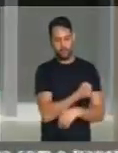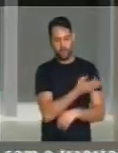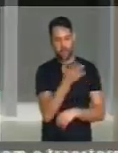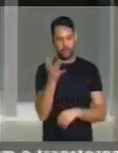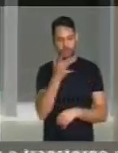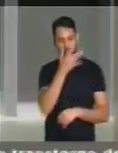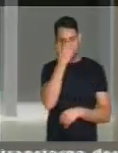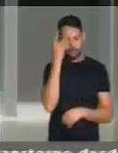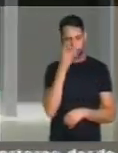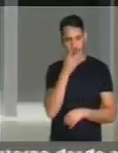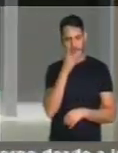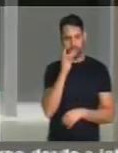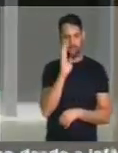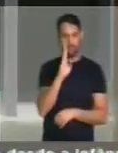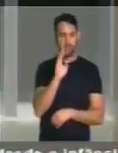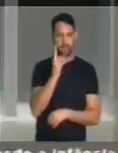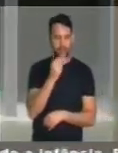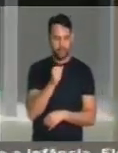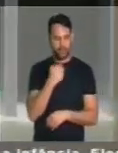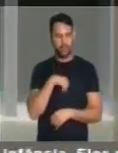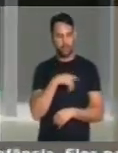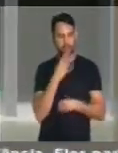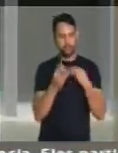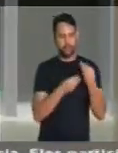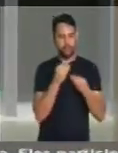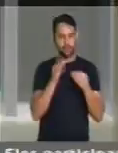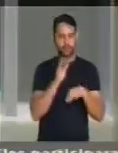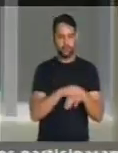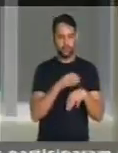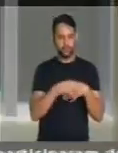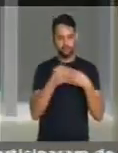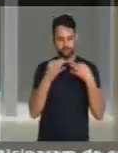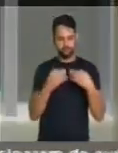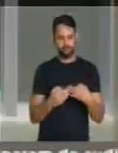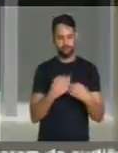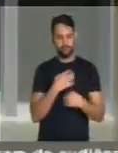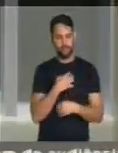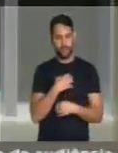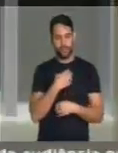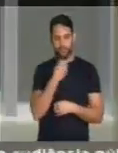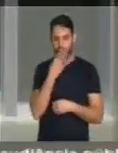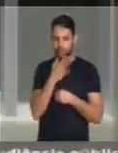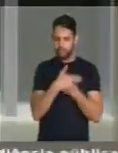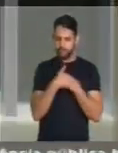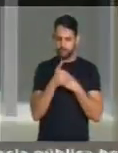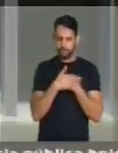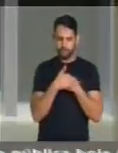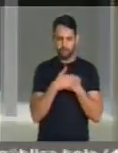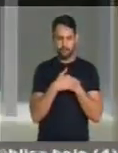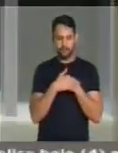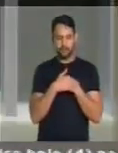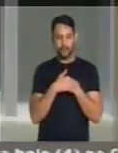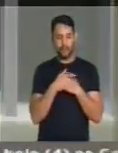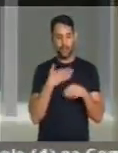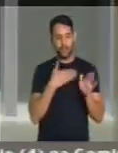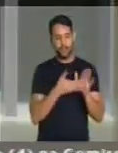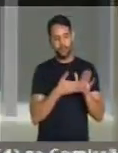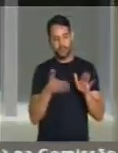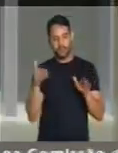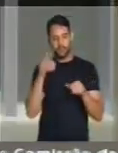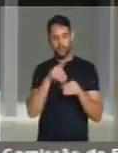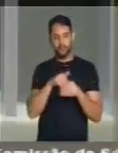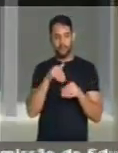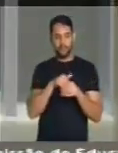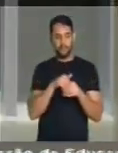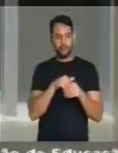milhares de belo-horizontinos que, de uma forma muito generosa, muito carinhosa, nesse período